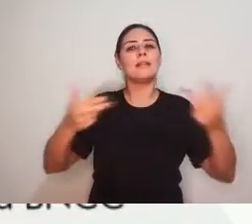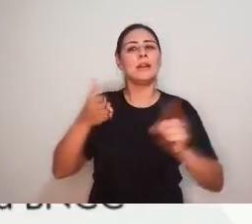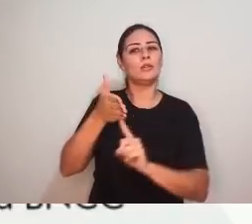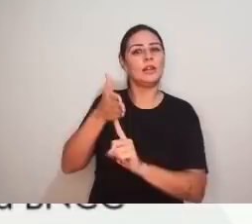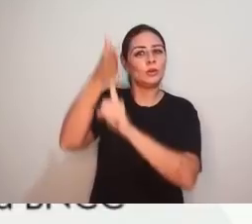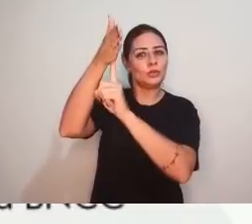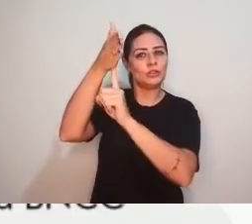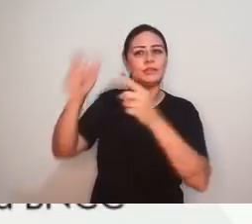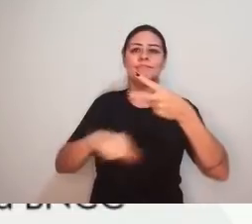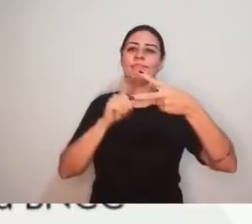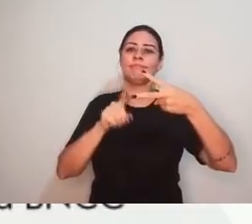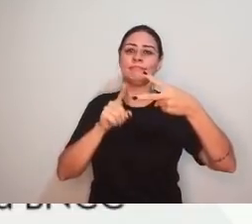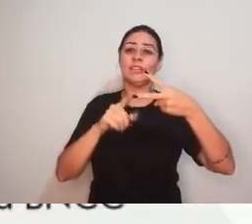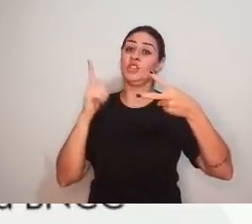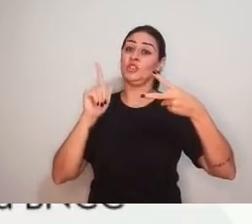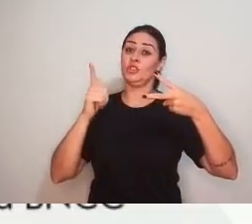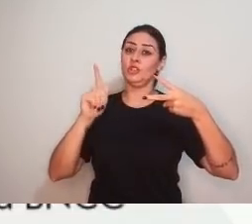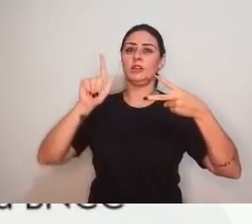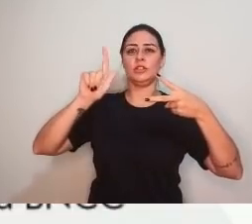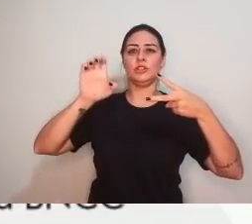é a questão do recurso tecnológico e a questão da gestão.